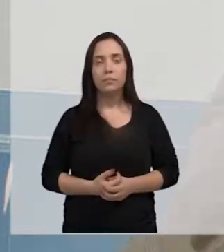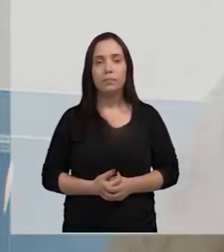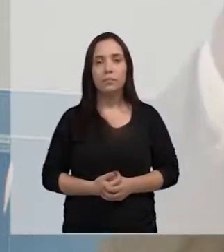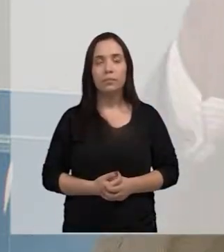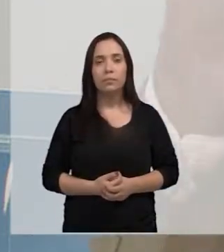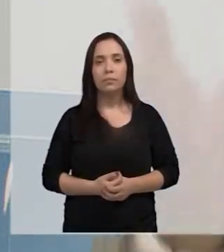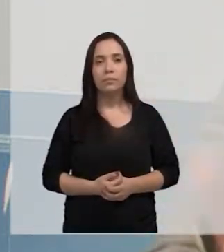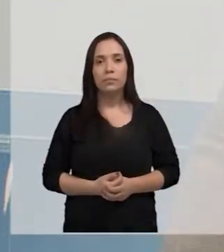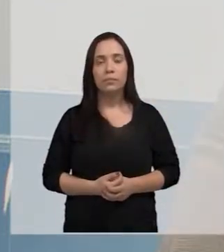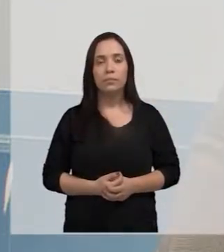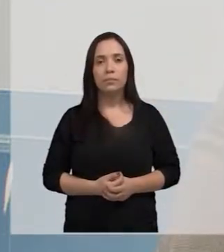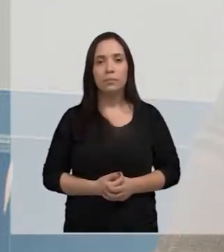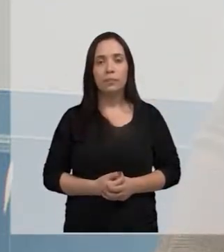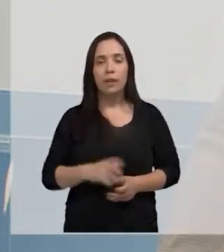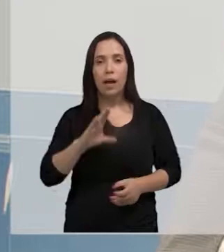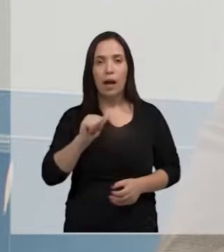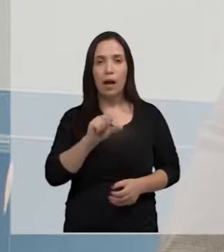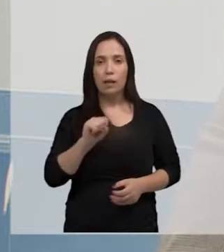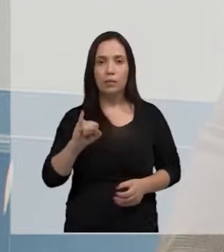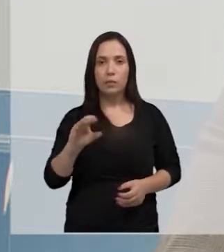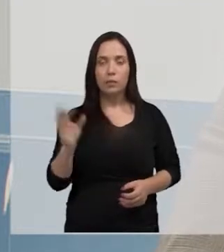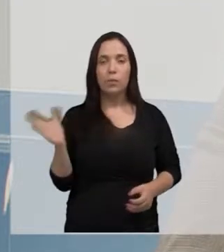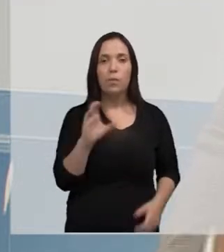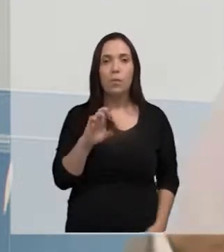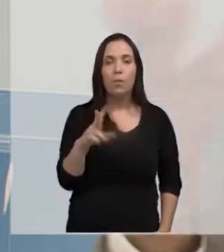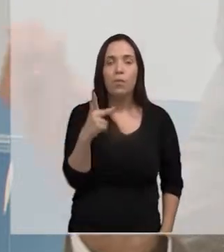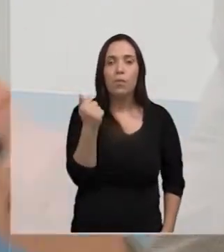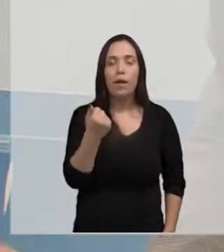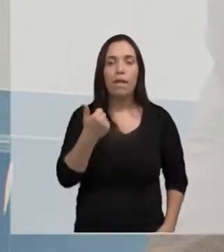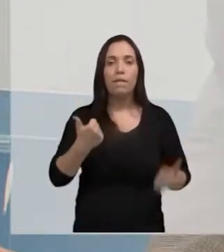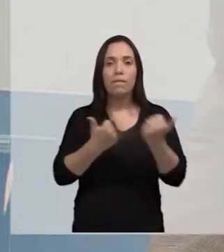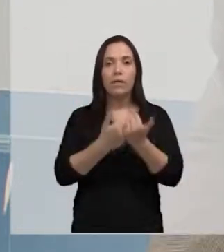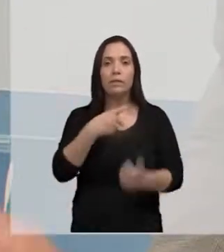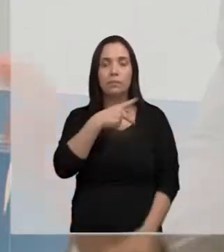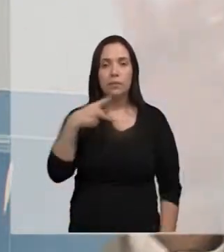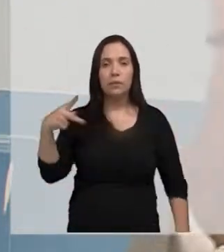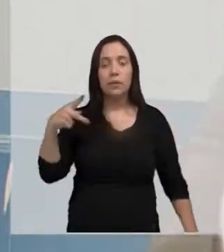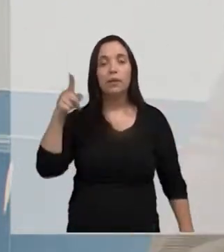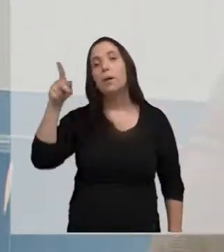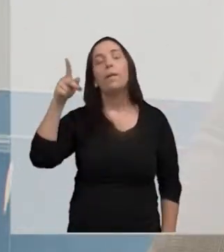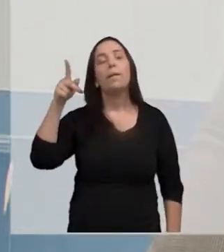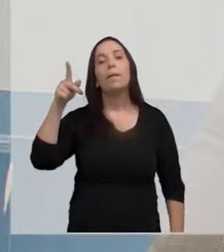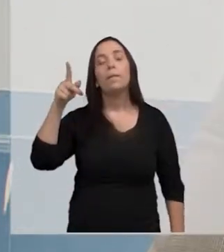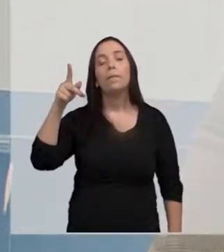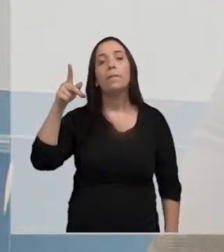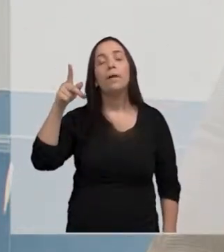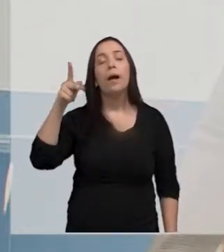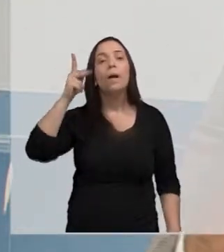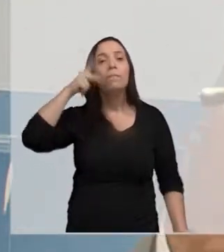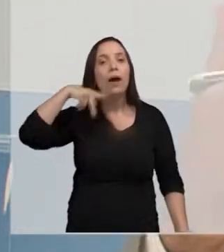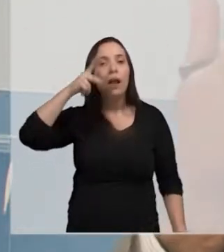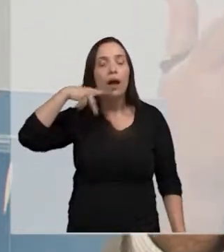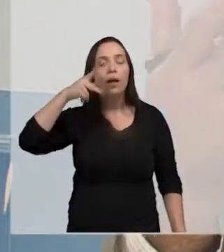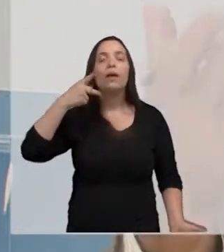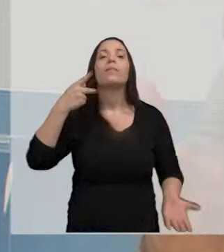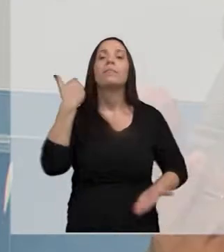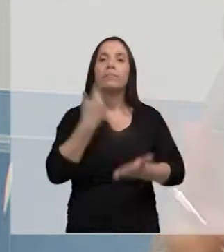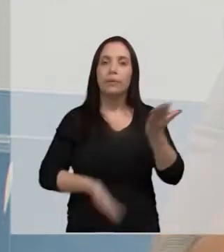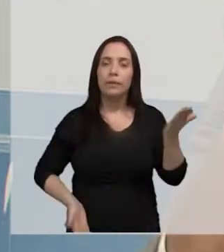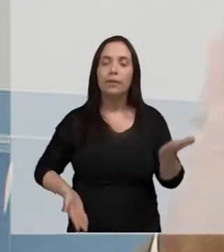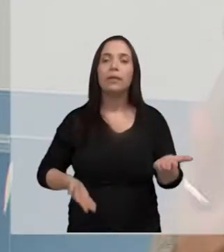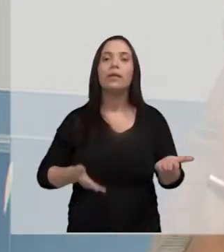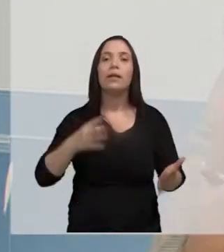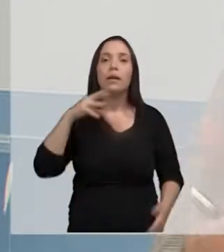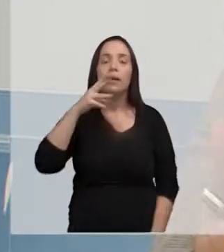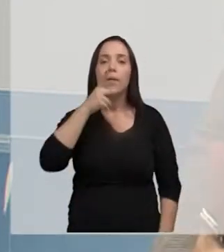Richa perdeu a eleição no Paraná. Cássio Cunha Lima, vice-presidente do Senado, perdeu a eleição na Paraíba. Garibaldi Alves,